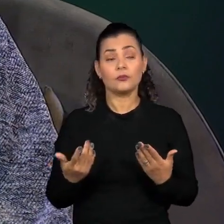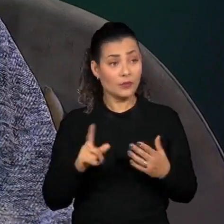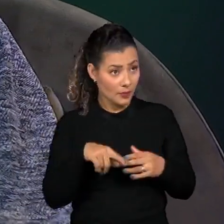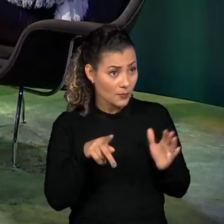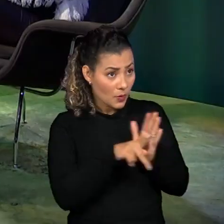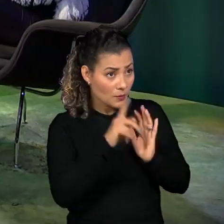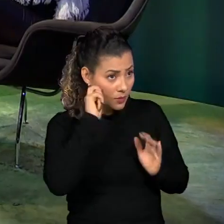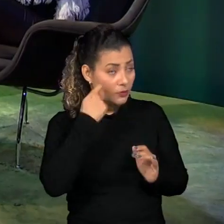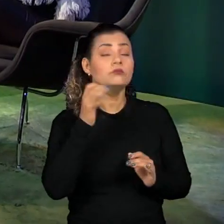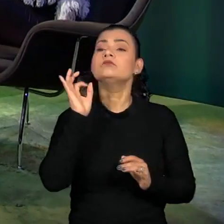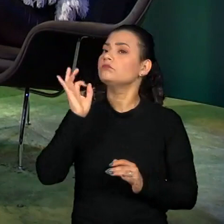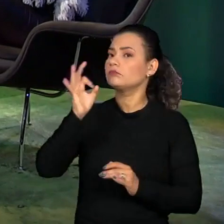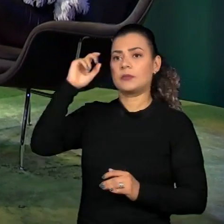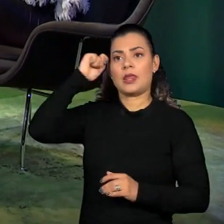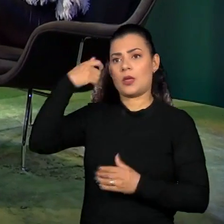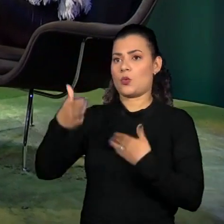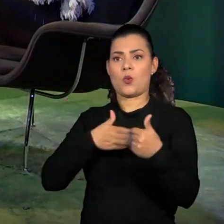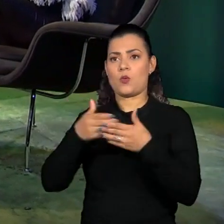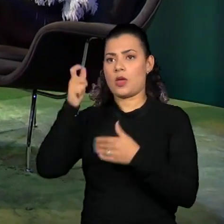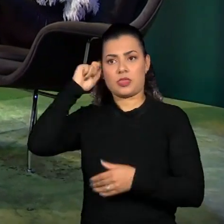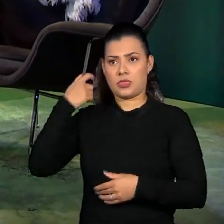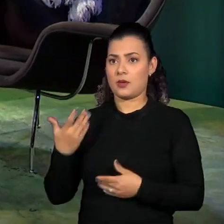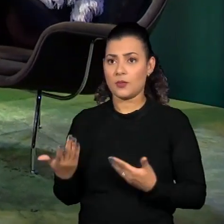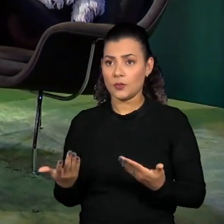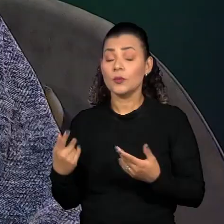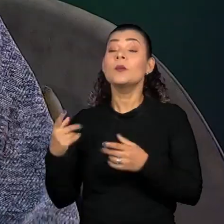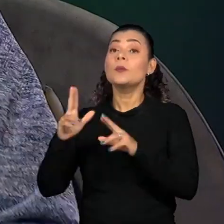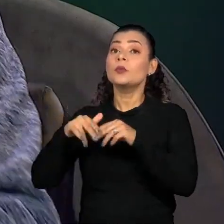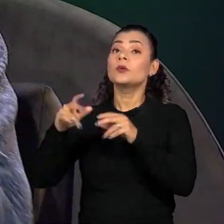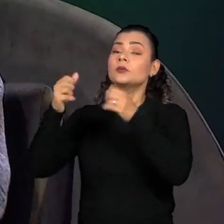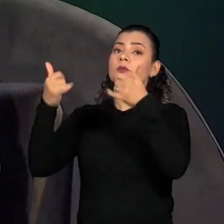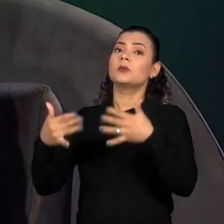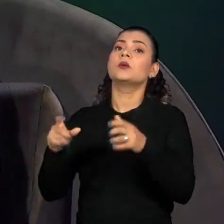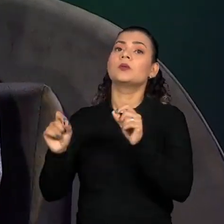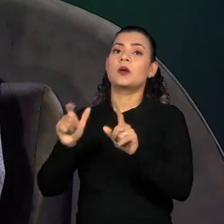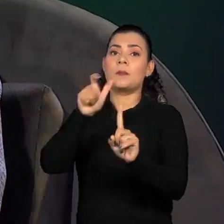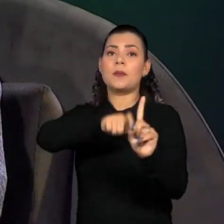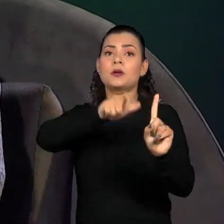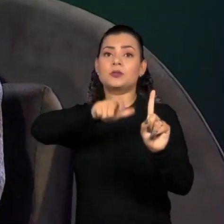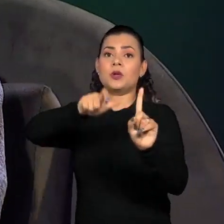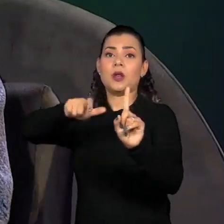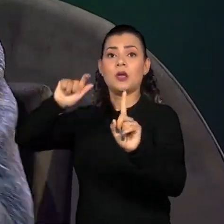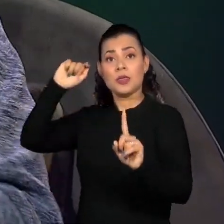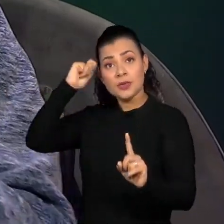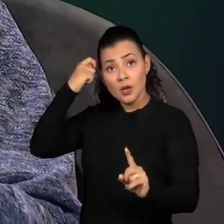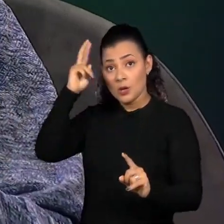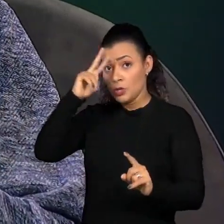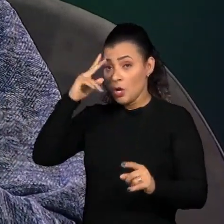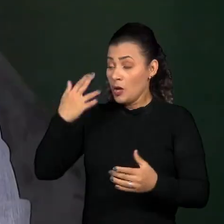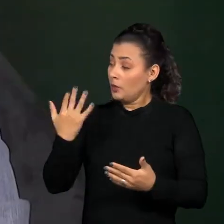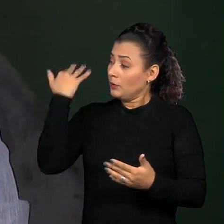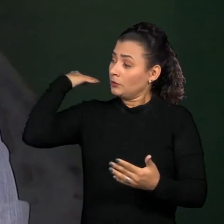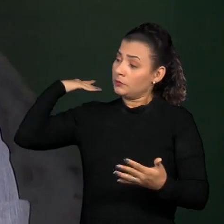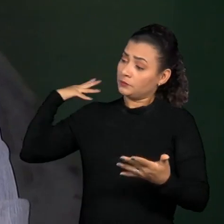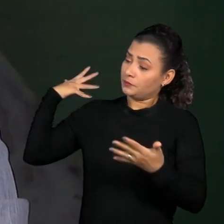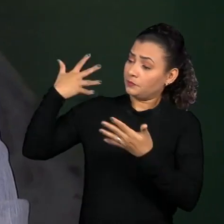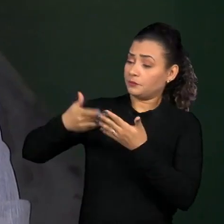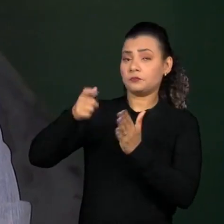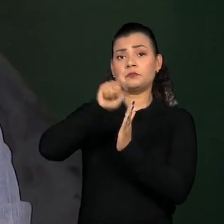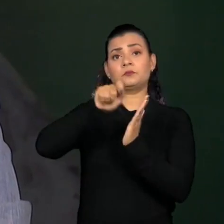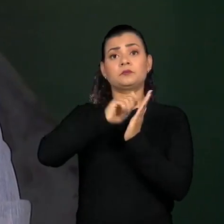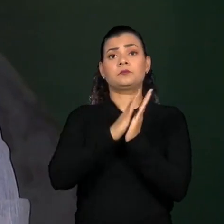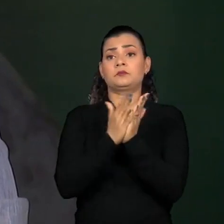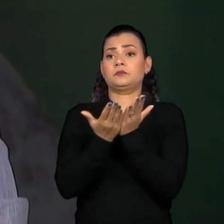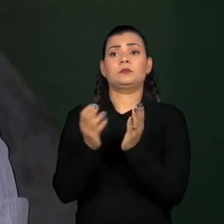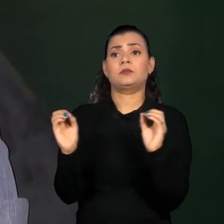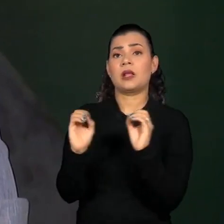falando para negro. Agora a questão que ele fala, que o Walter fala, ele fala que os personagens negros, a nossa história não está na história. Eu não